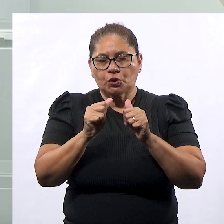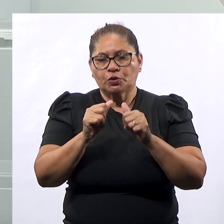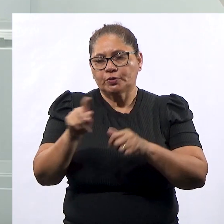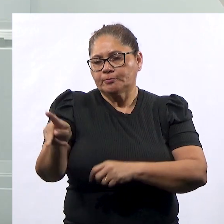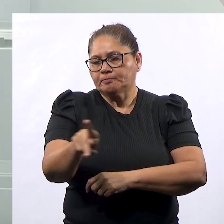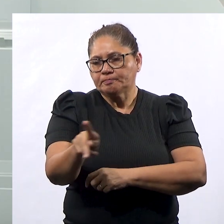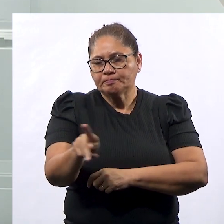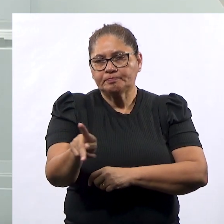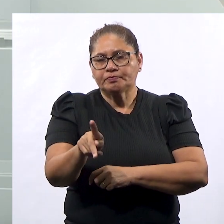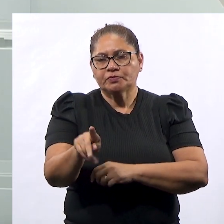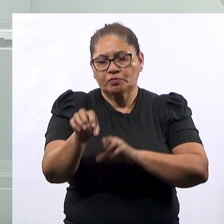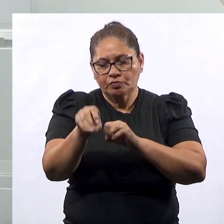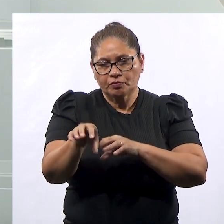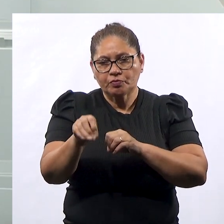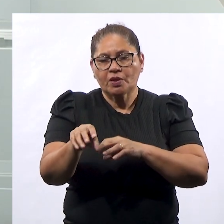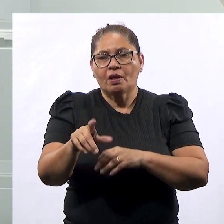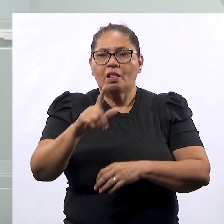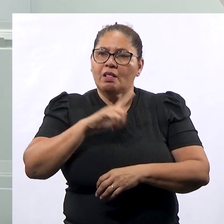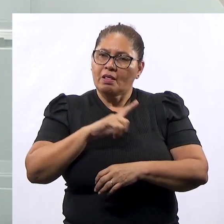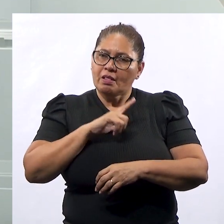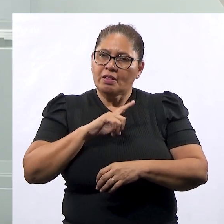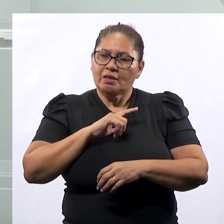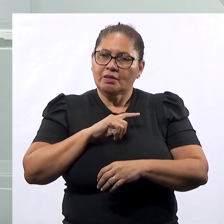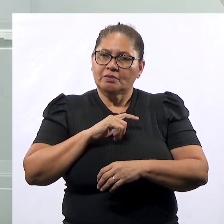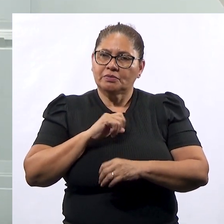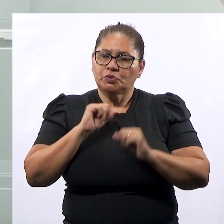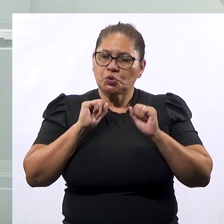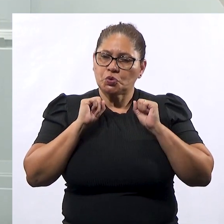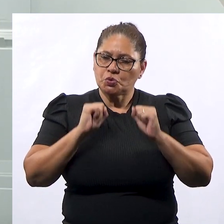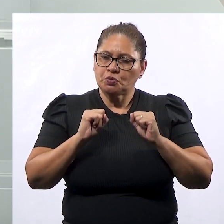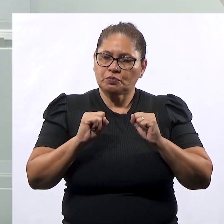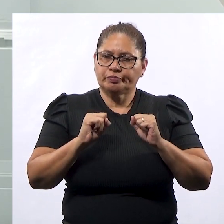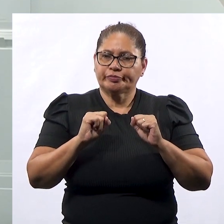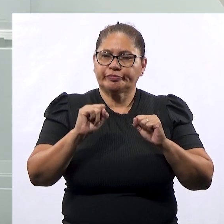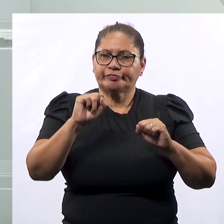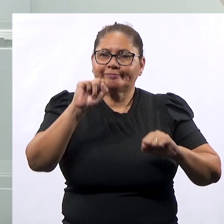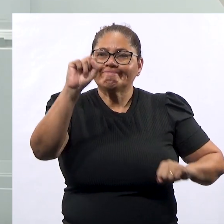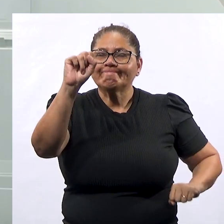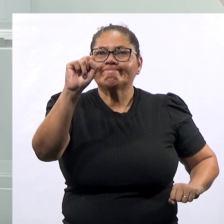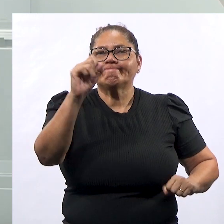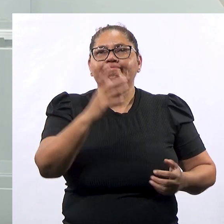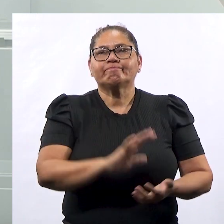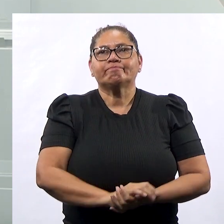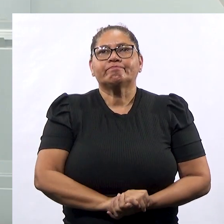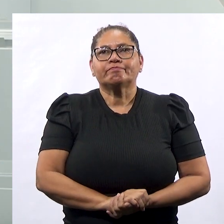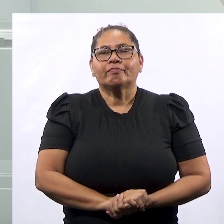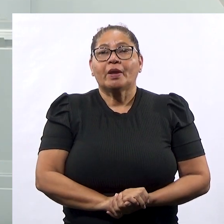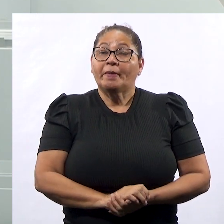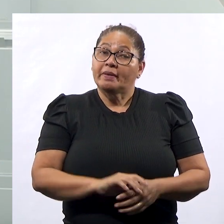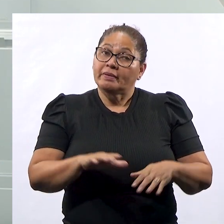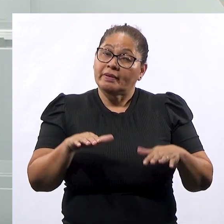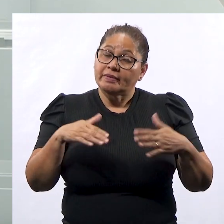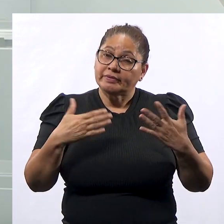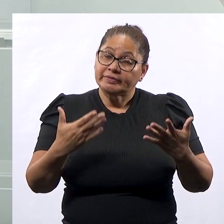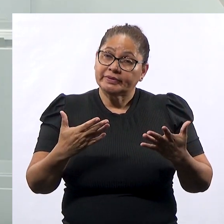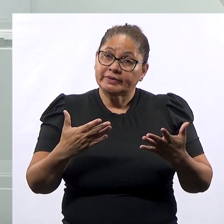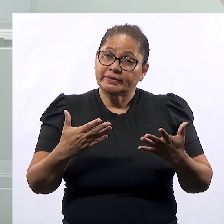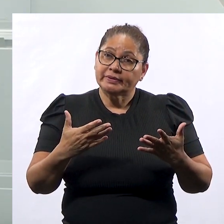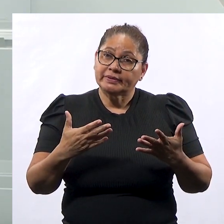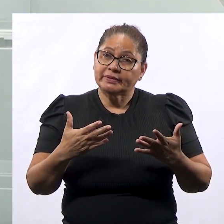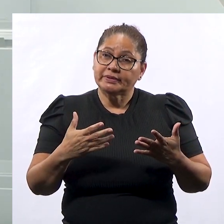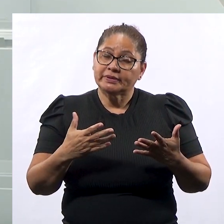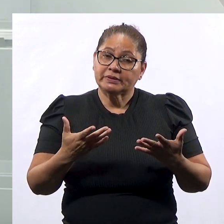todos nós, enquanto professores, enquanto educadores, nós temos esses superpoderes. Mas, às vezes, as nossas